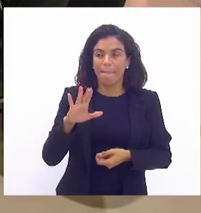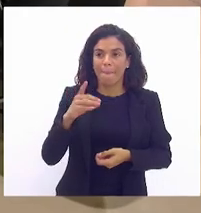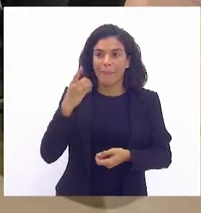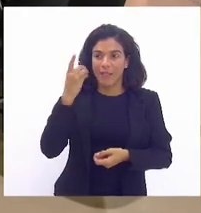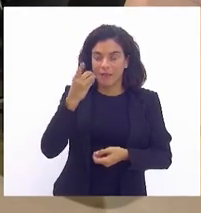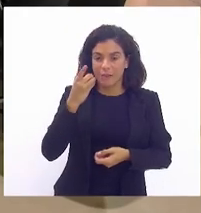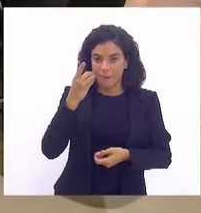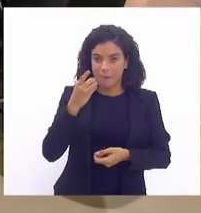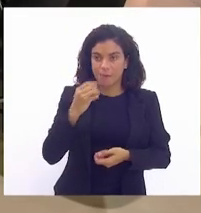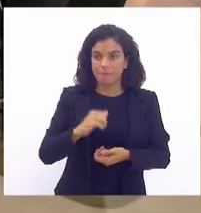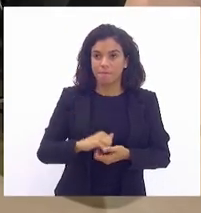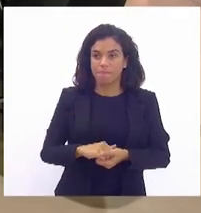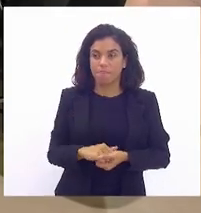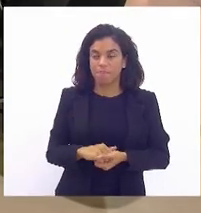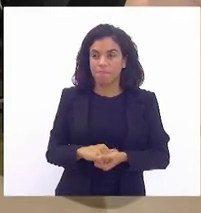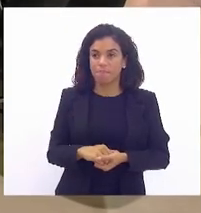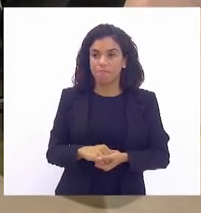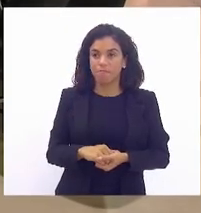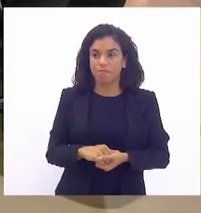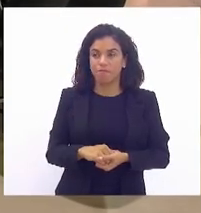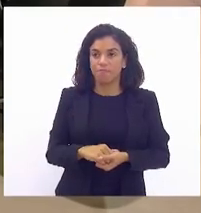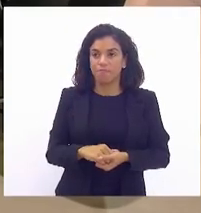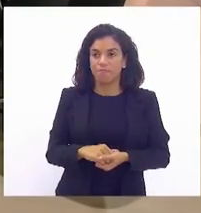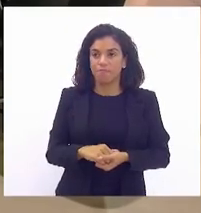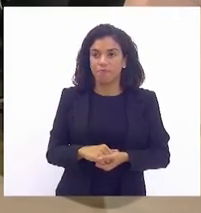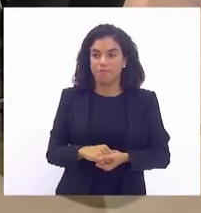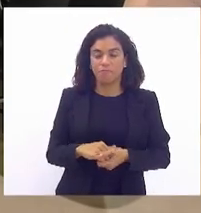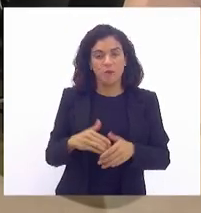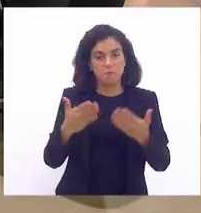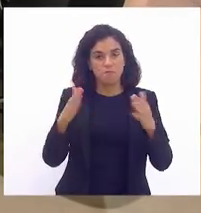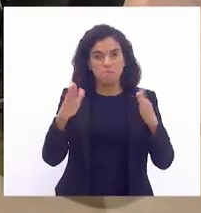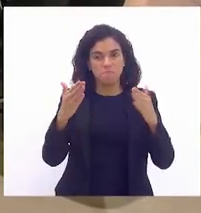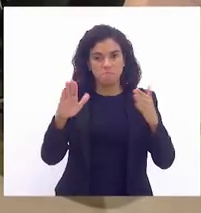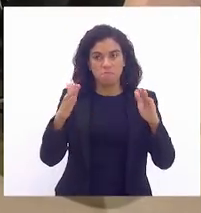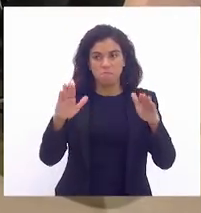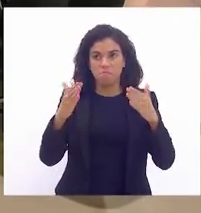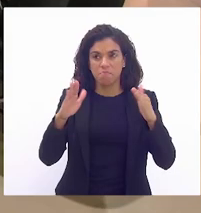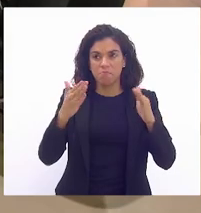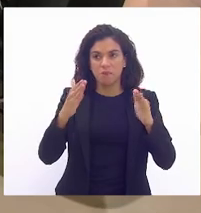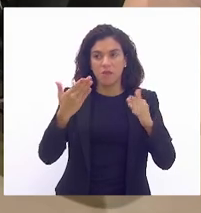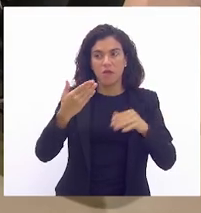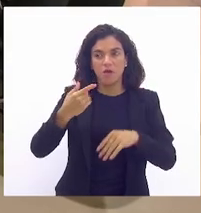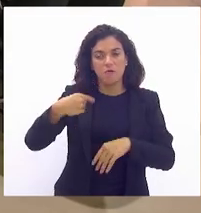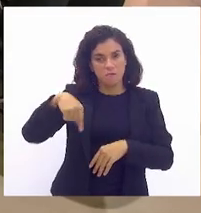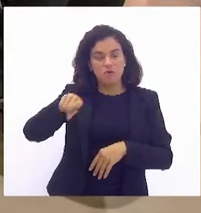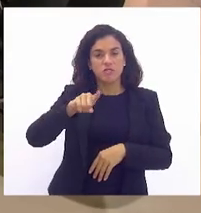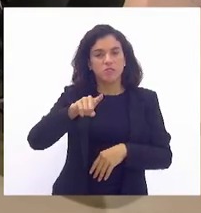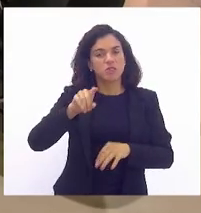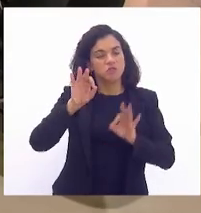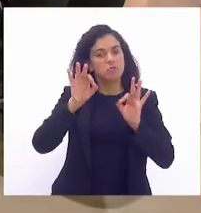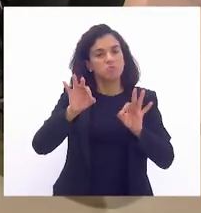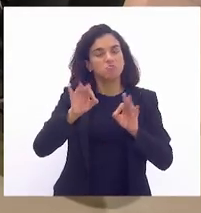palavra? Pode. Com muito respeito aos senhores, eu sei que vocês estão aqui para fazer a sua catarse com relação à